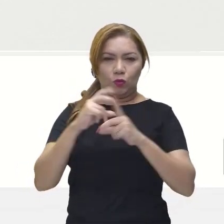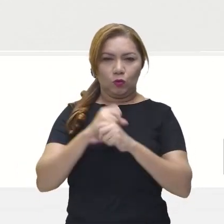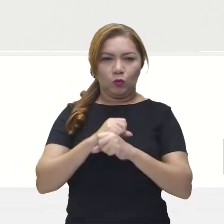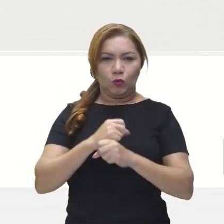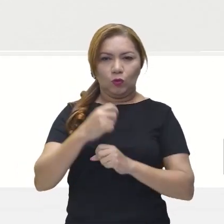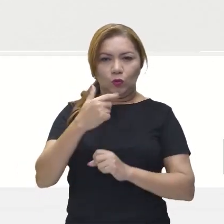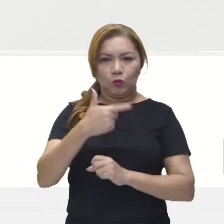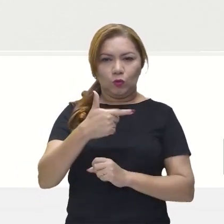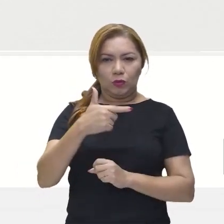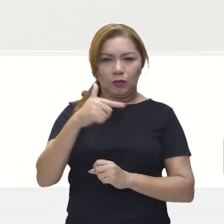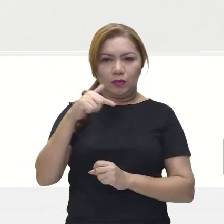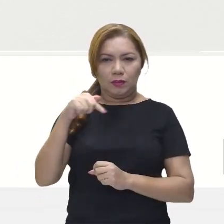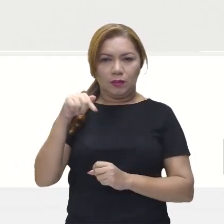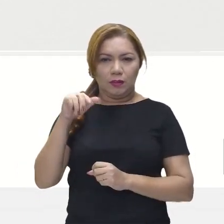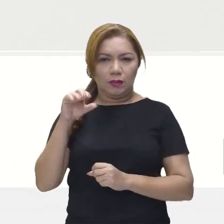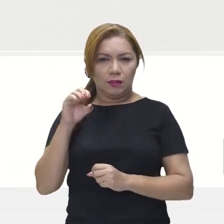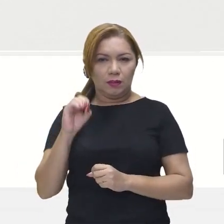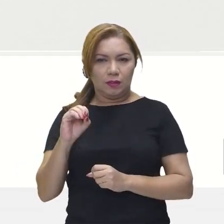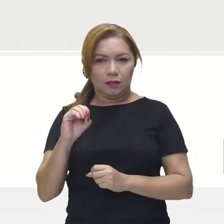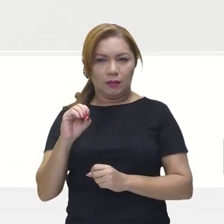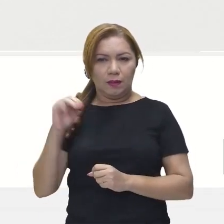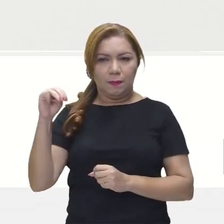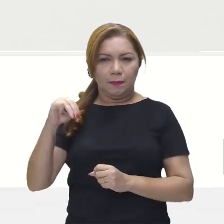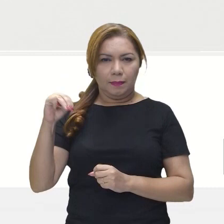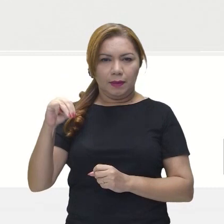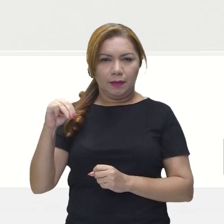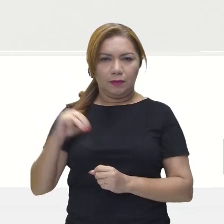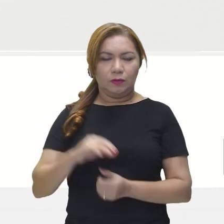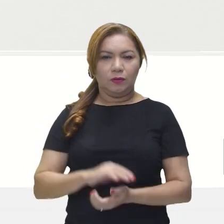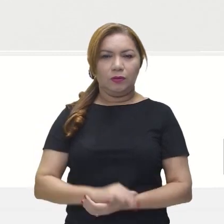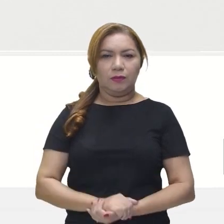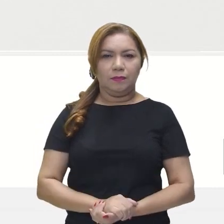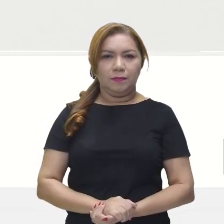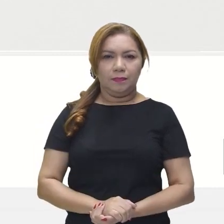de perímetro. Tem que dar 270